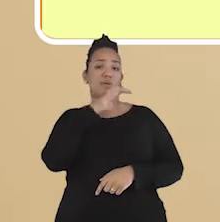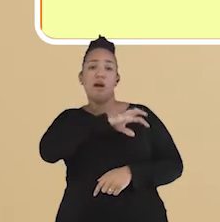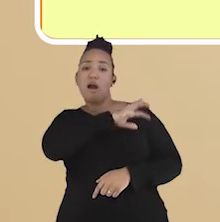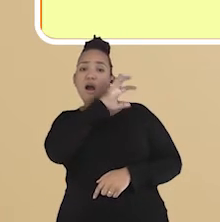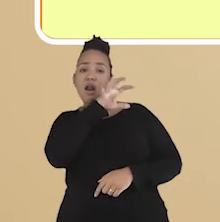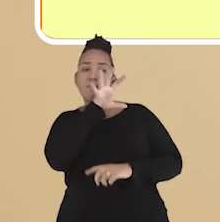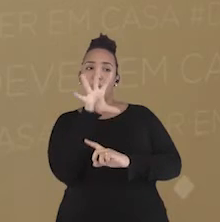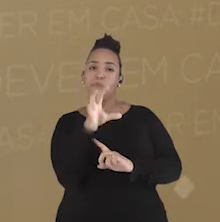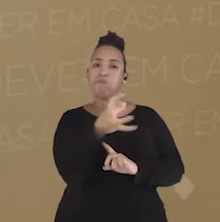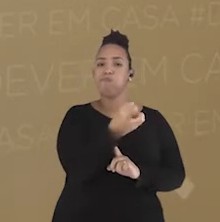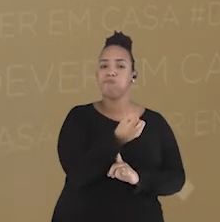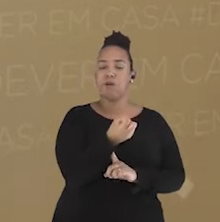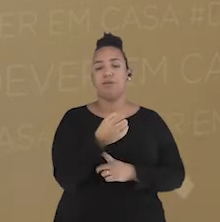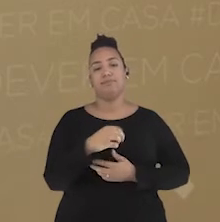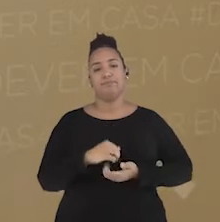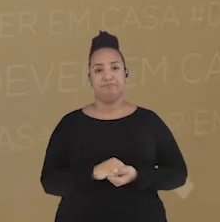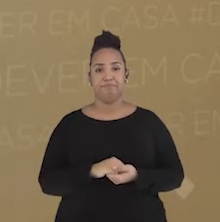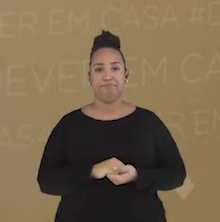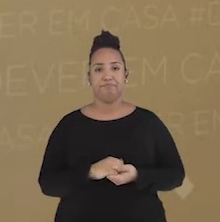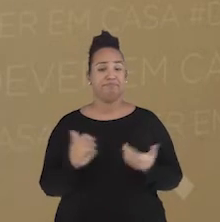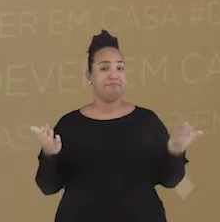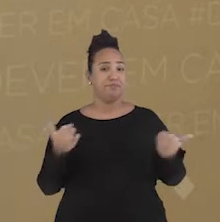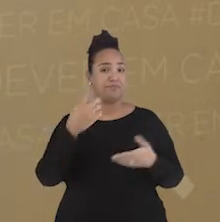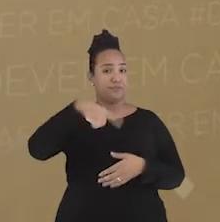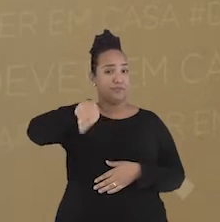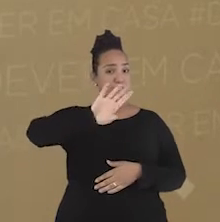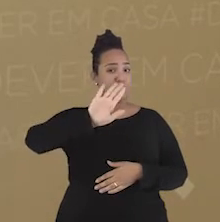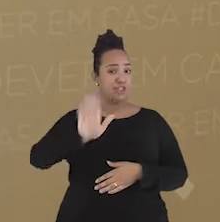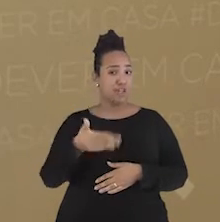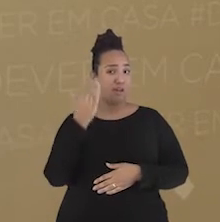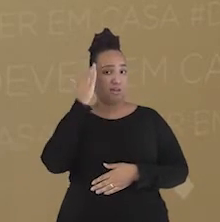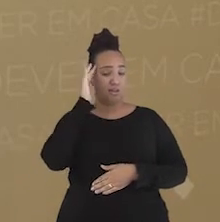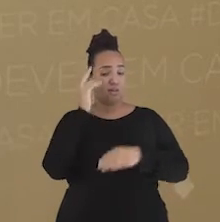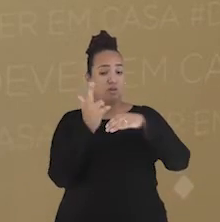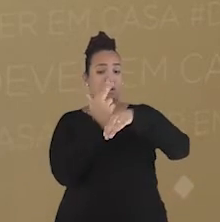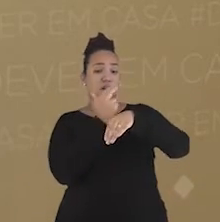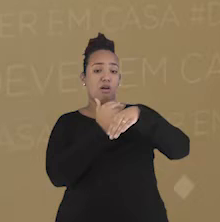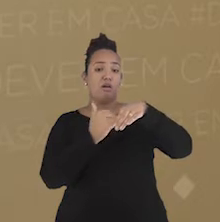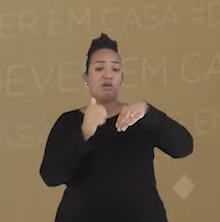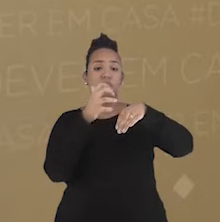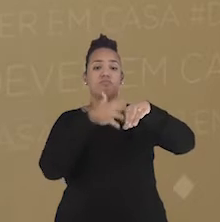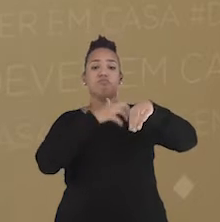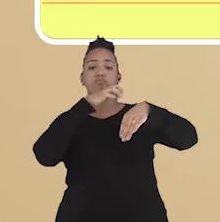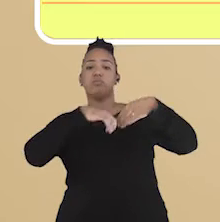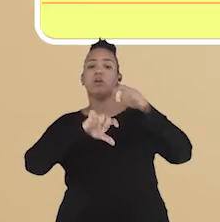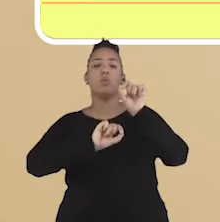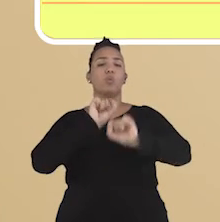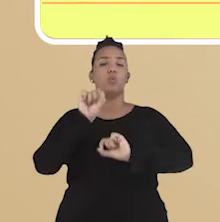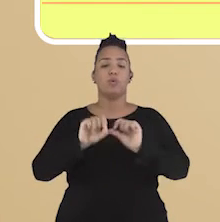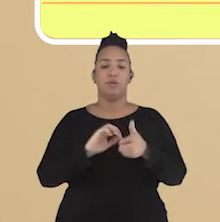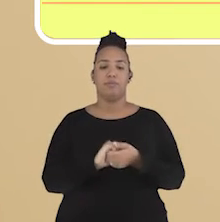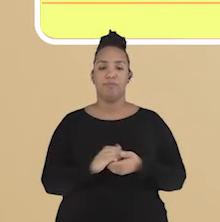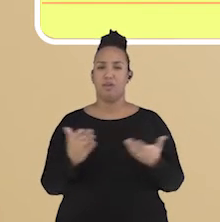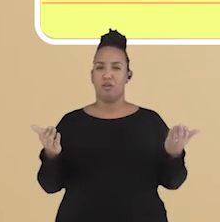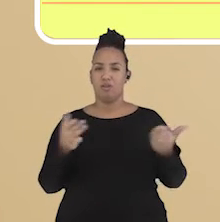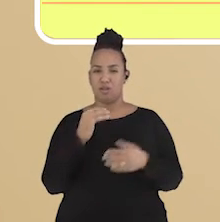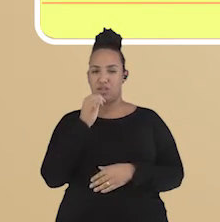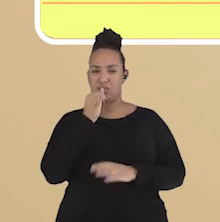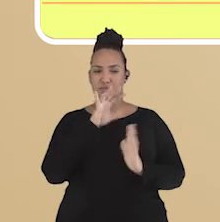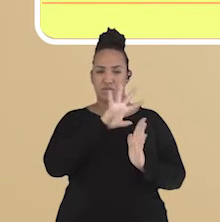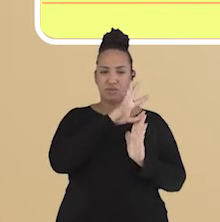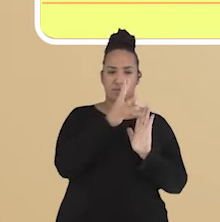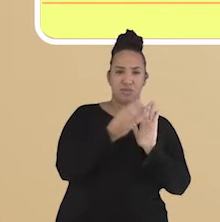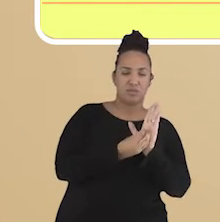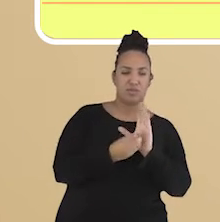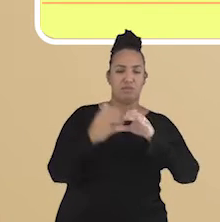exemplo. E agora que vocês já entenderam o que é pintura rupestre, vamos pensar: o que os pictogramas e